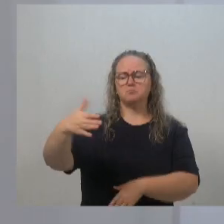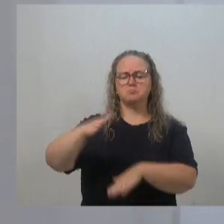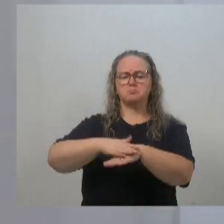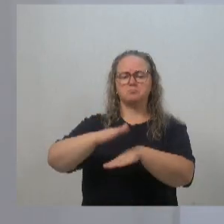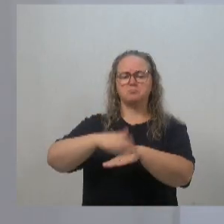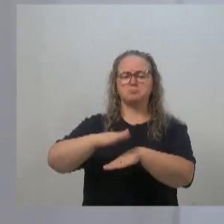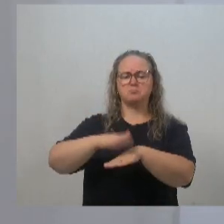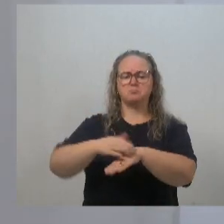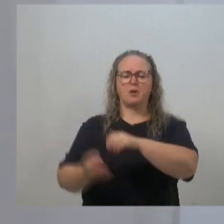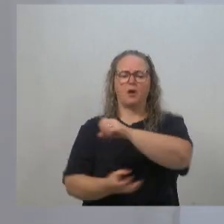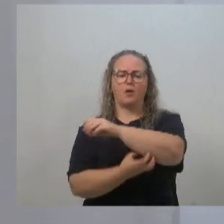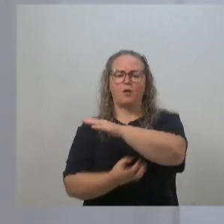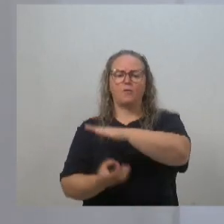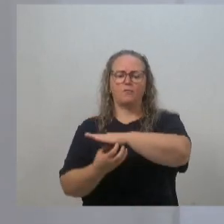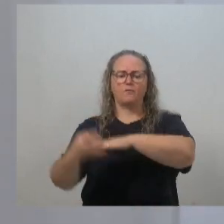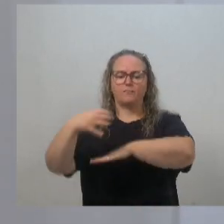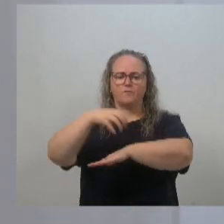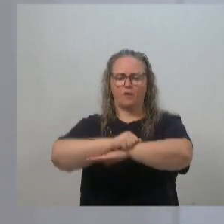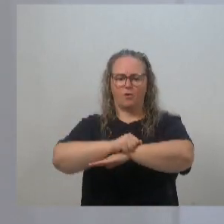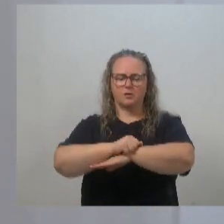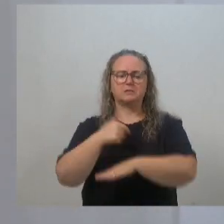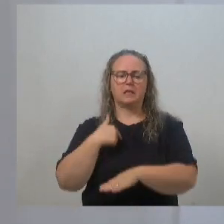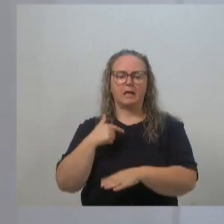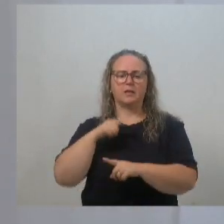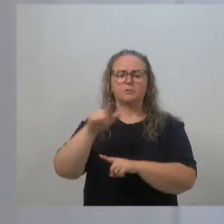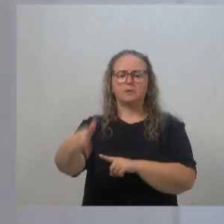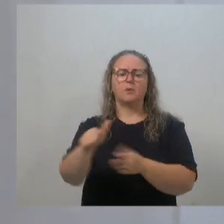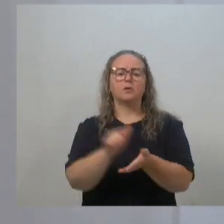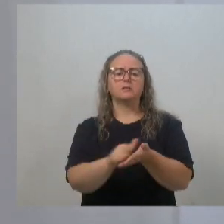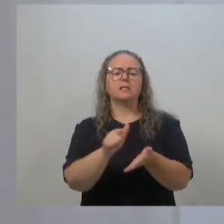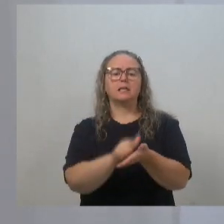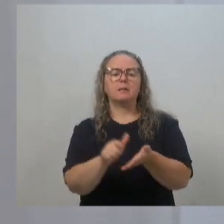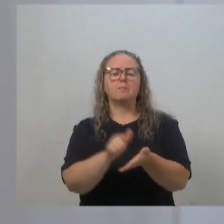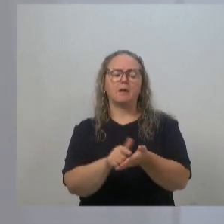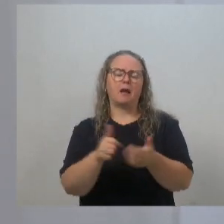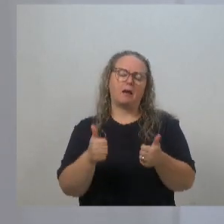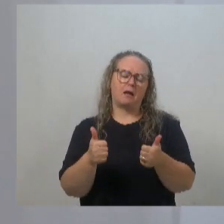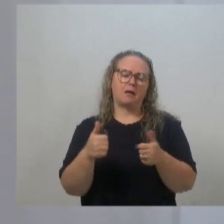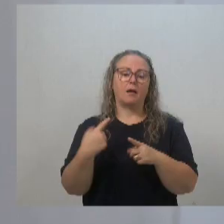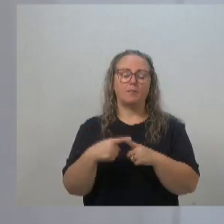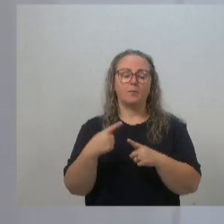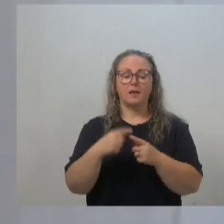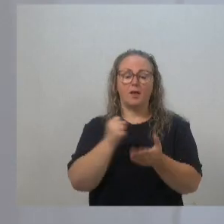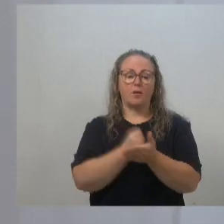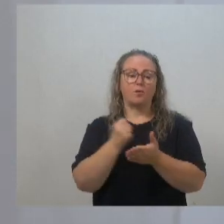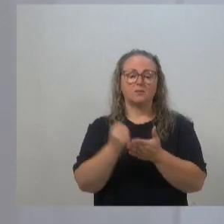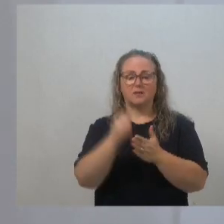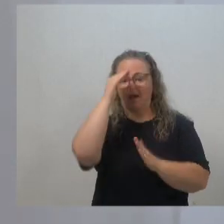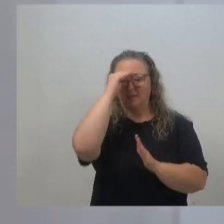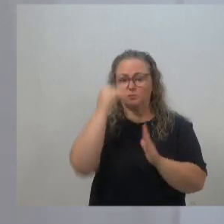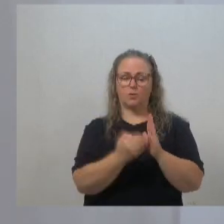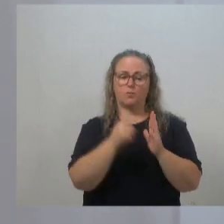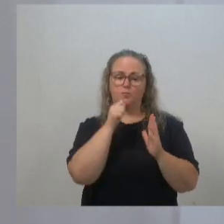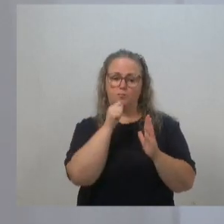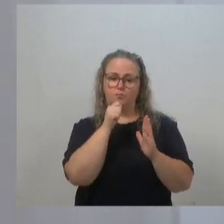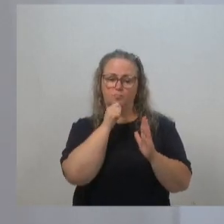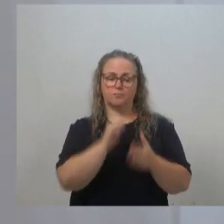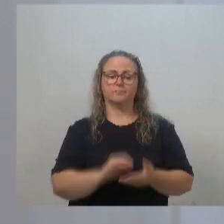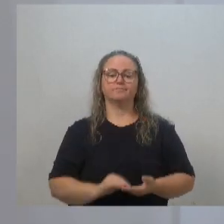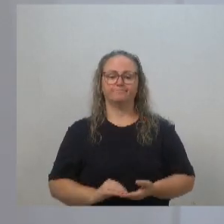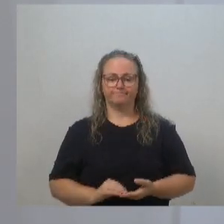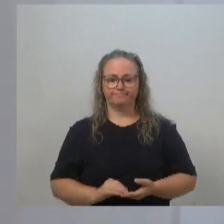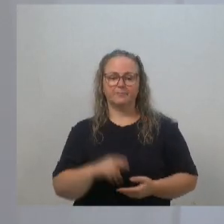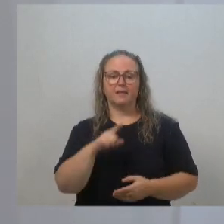vou cobrar para fazer a limpeza, já que eu não consigo fazer o contrato que estava previsto lá em 2010, que teve 4 aditivos